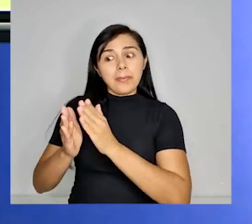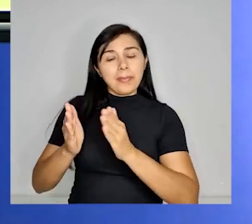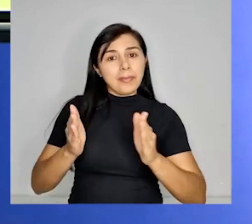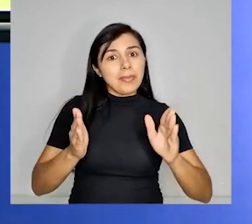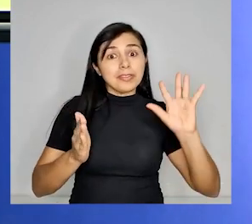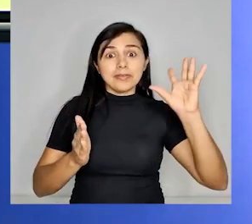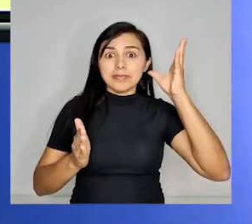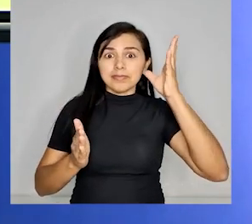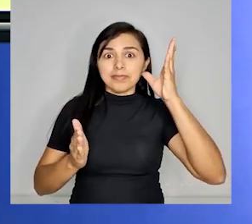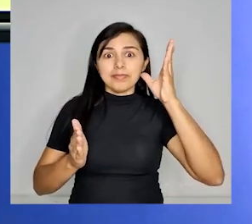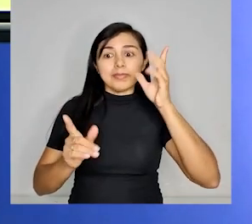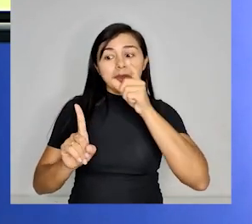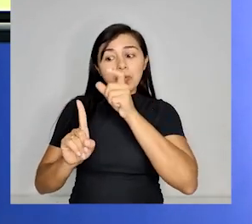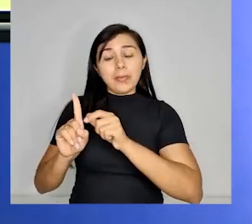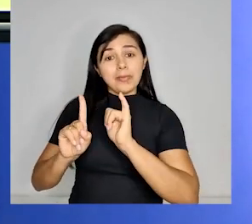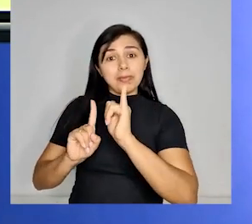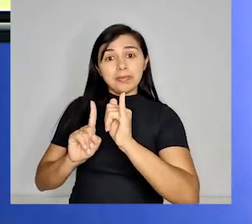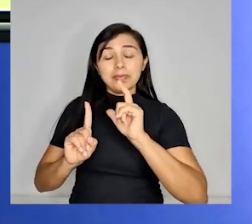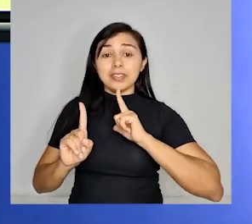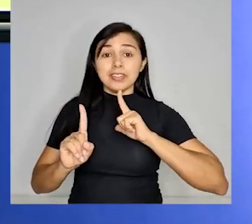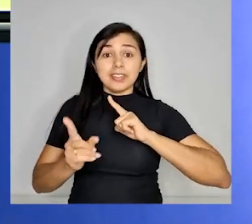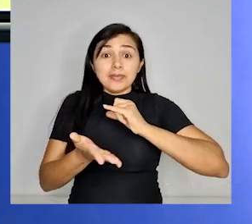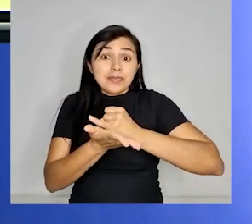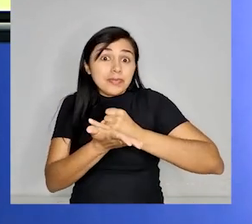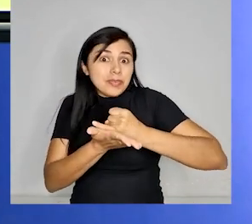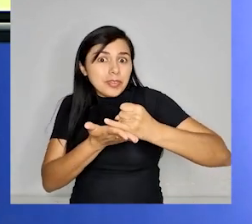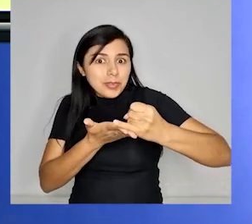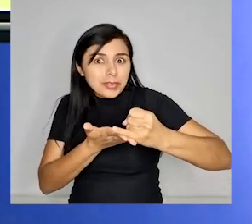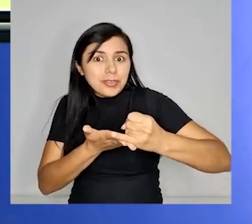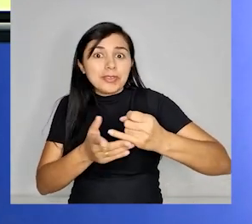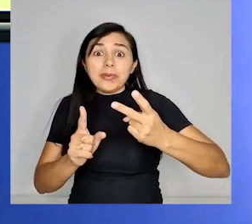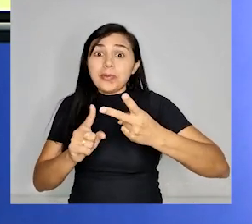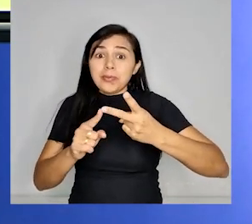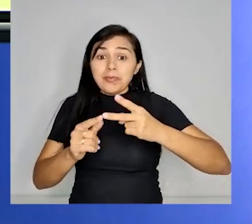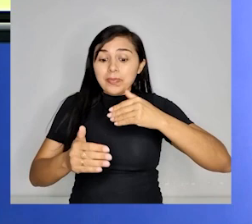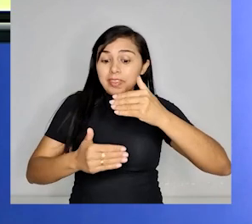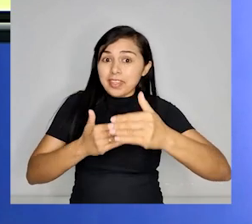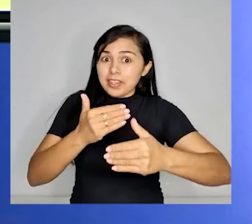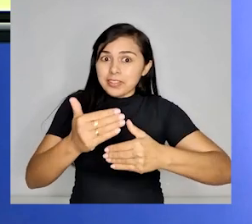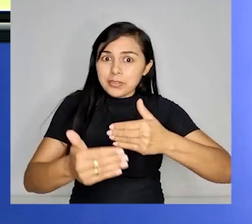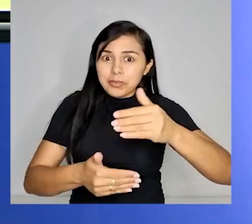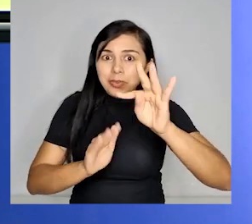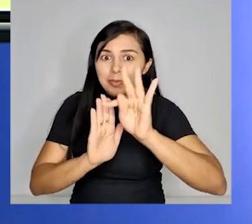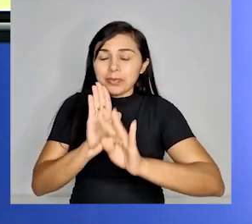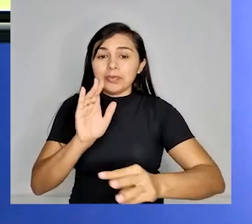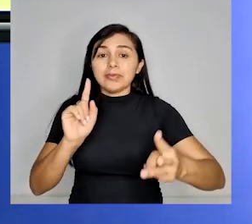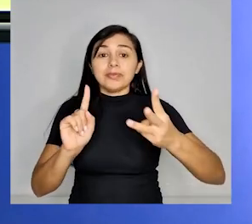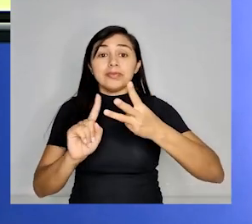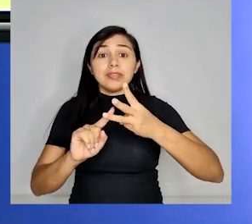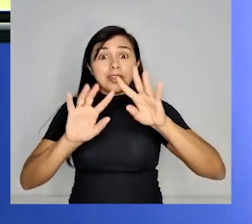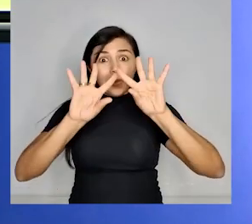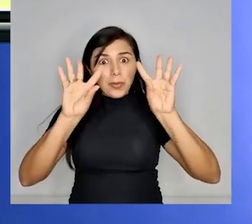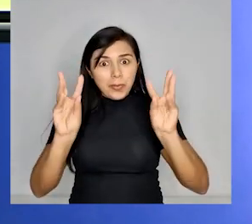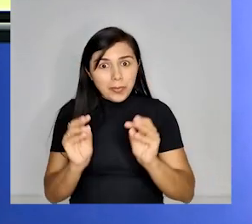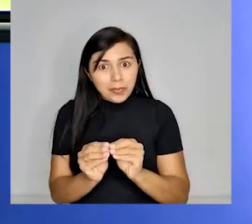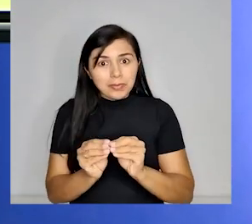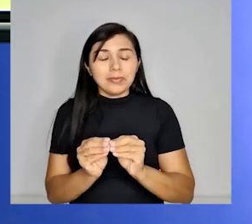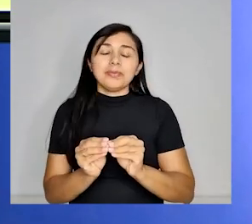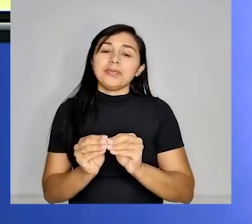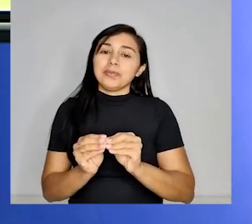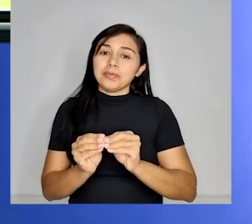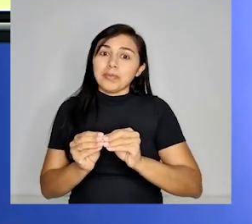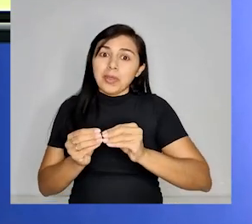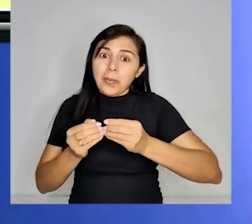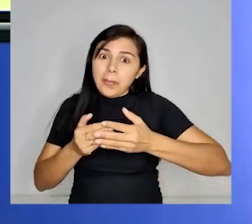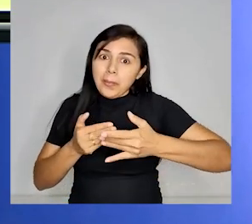está estruturada em introdução, desenvolvimento e conclusão. Ao longo dessa estrutura narrativa, são